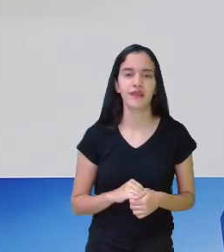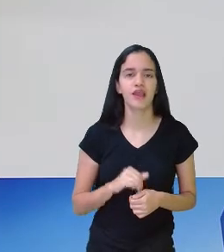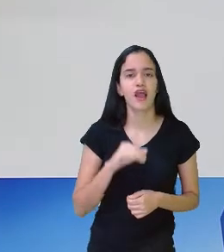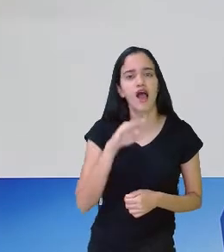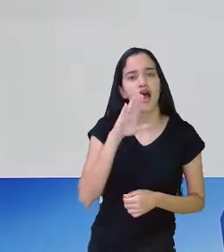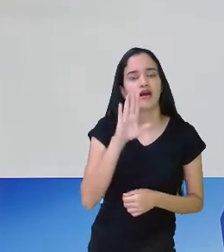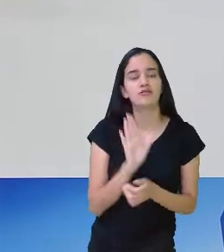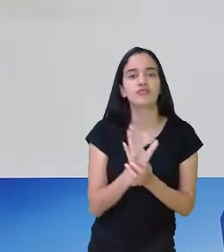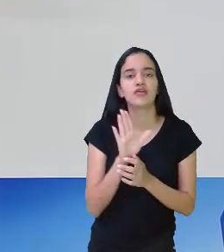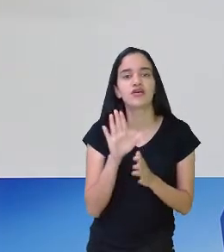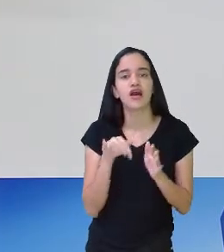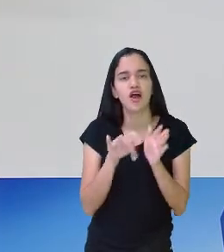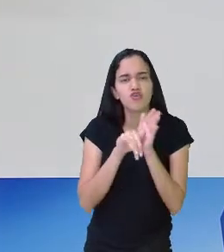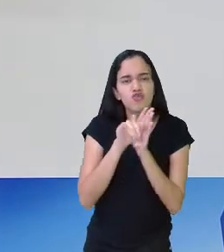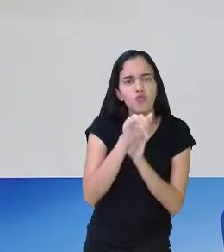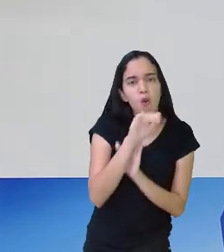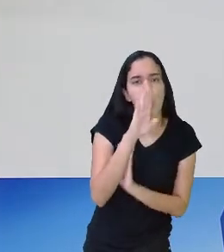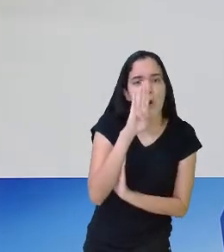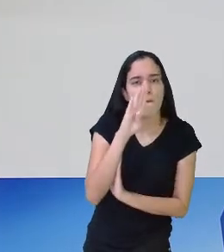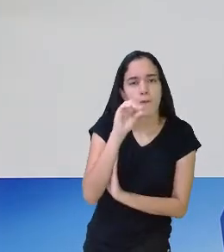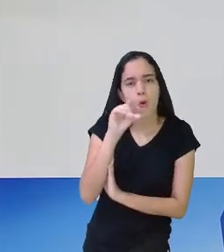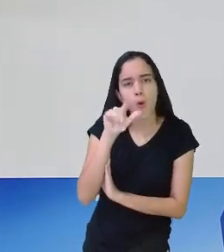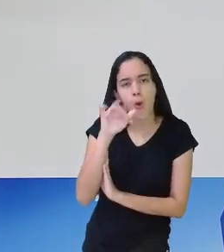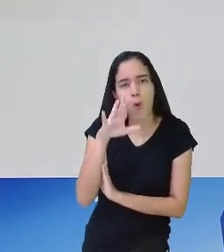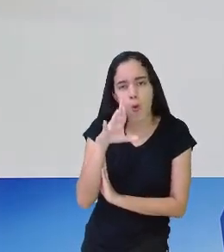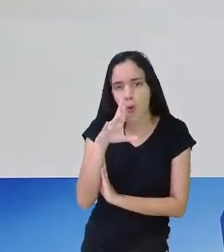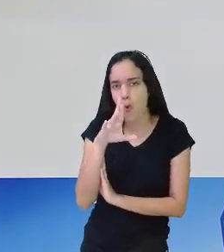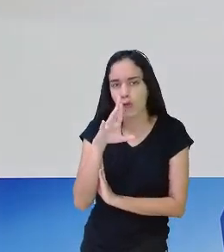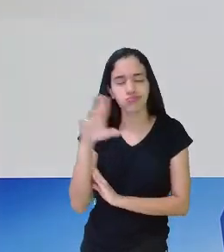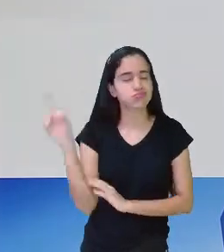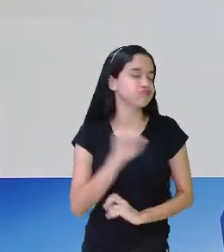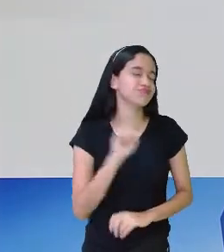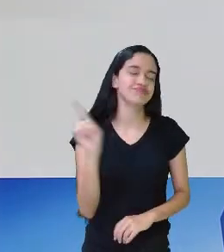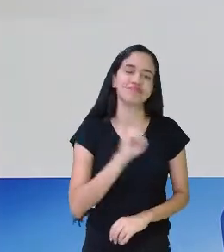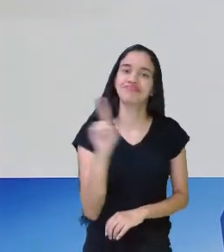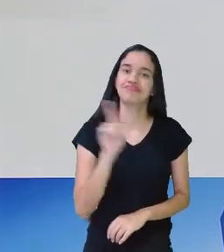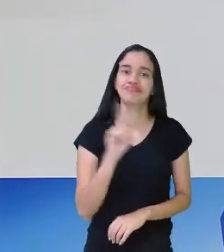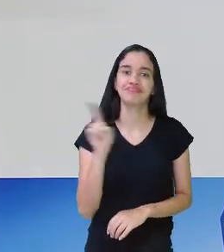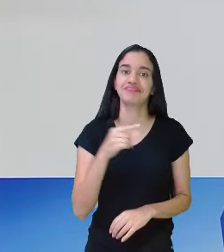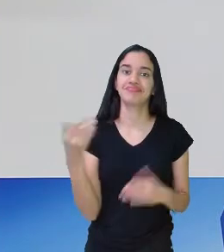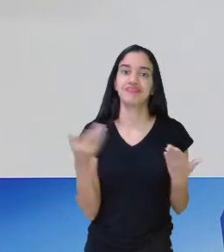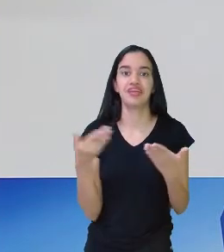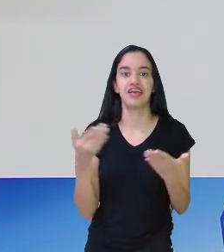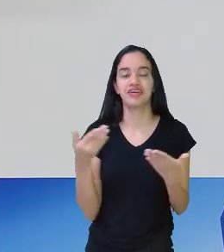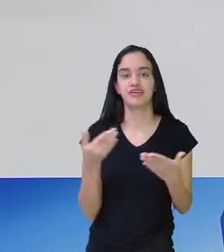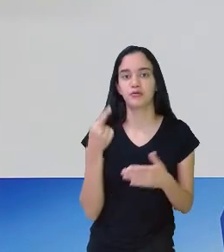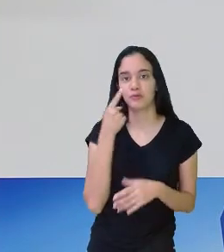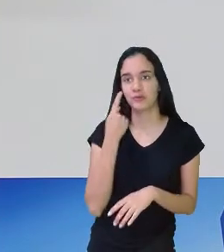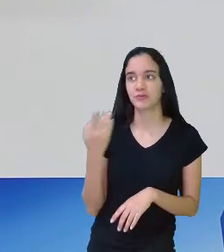Bolô, mofo? Não, não é consumidor. Vamos abrir aqui o próximo agora.